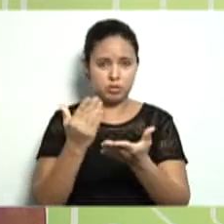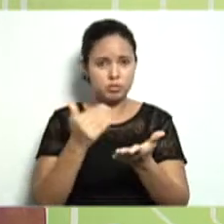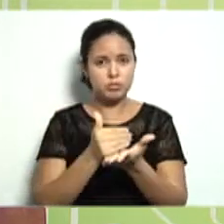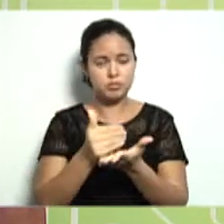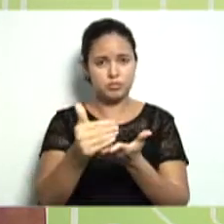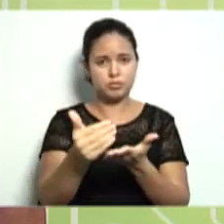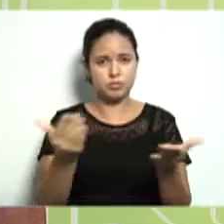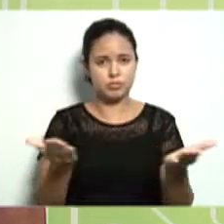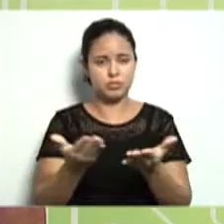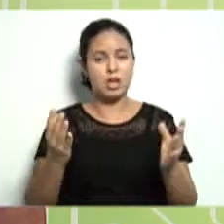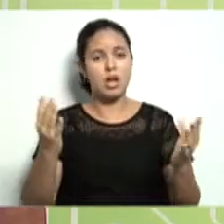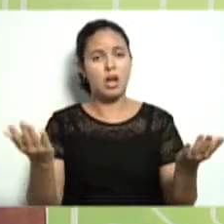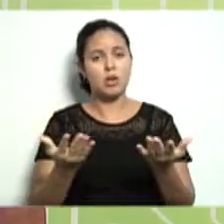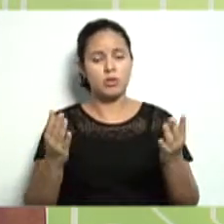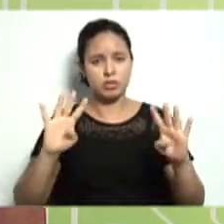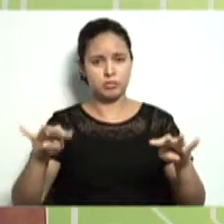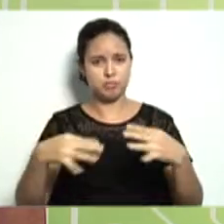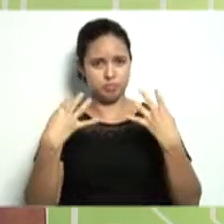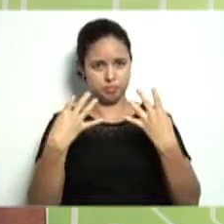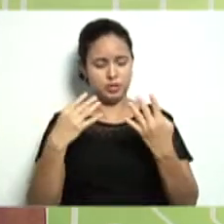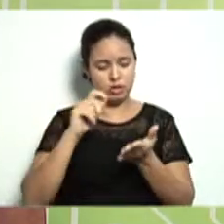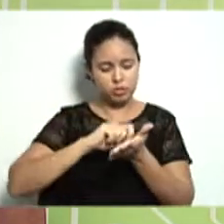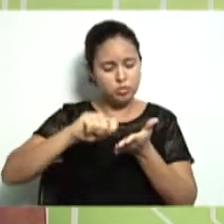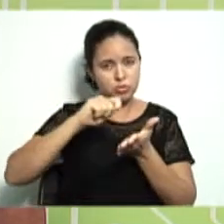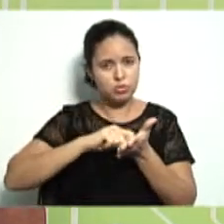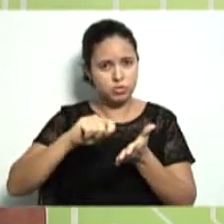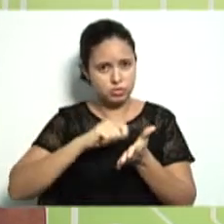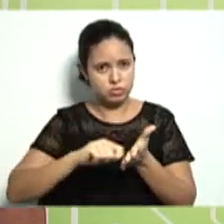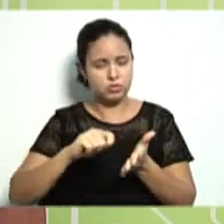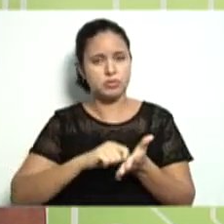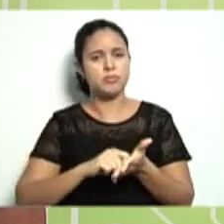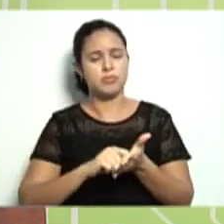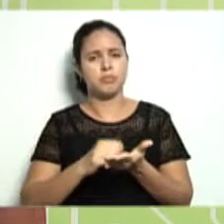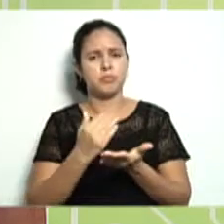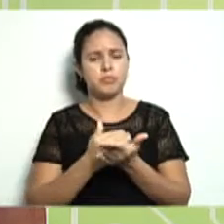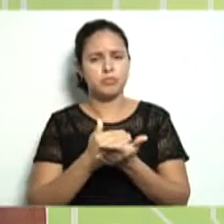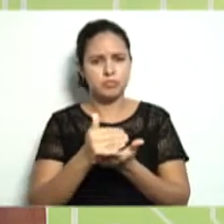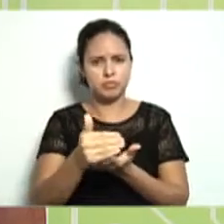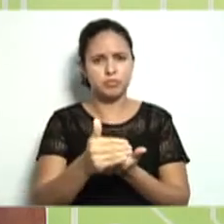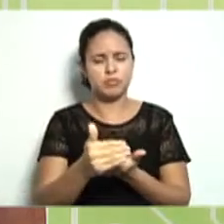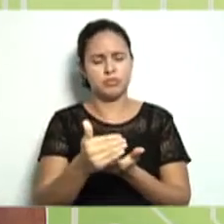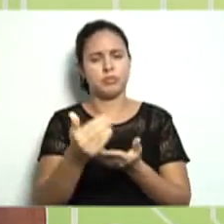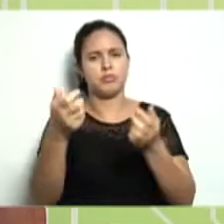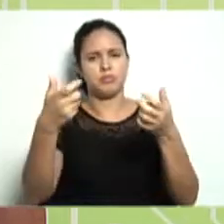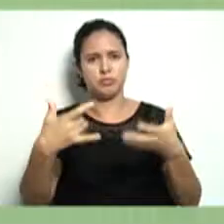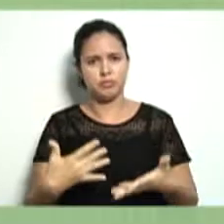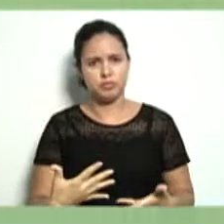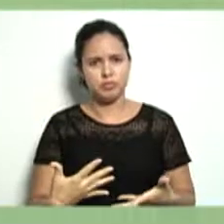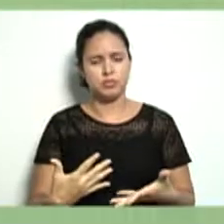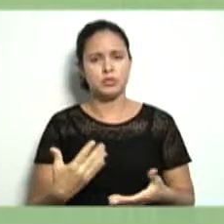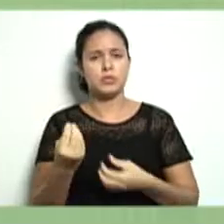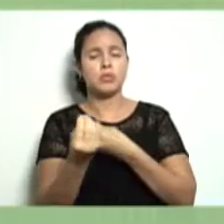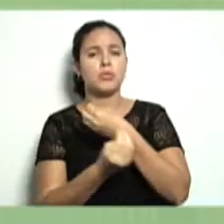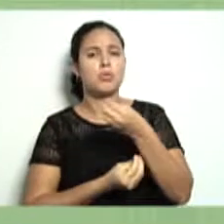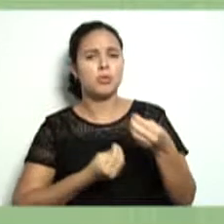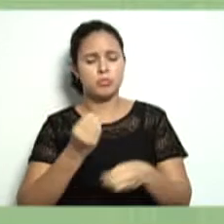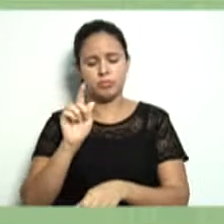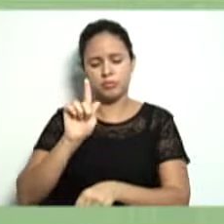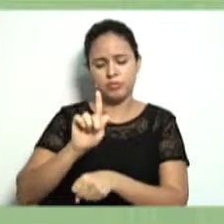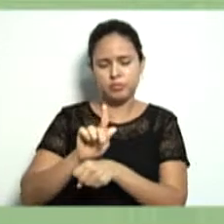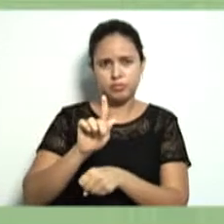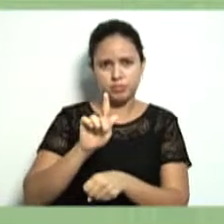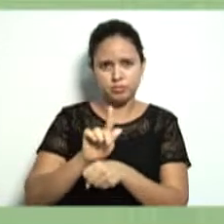hoje. Muita atenção, façam as anotações aí. E vamos começar falando sobre a arte de gerir, a arte de